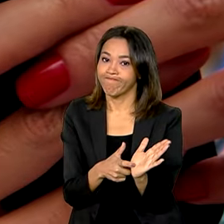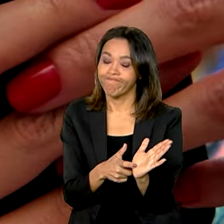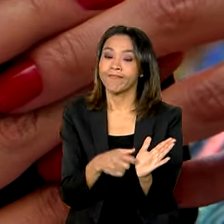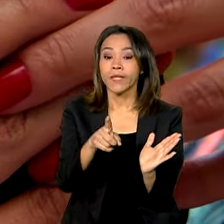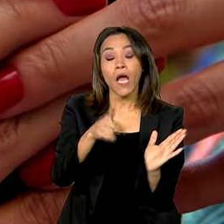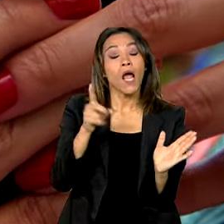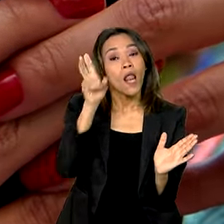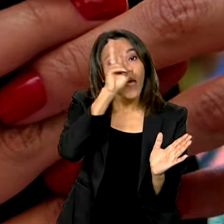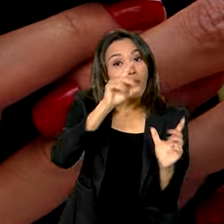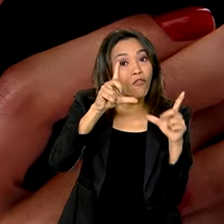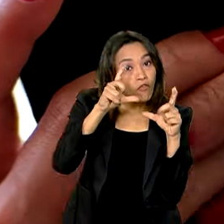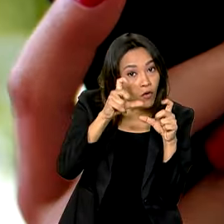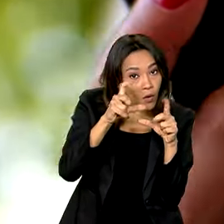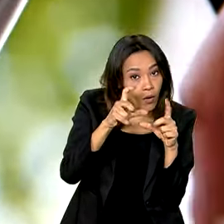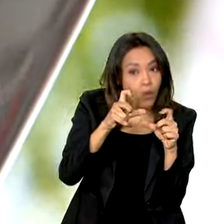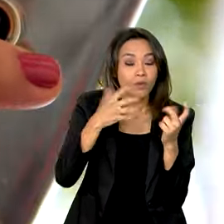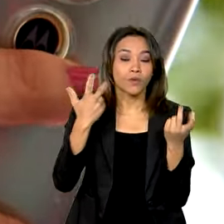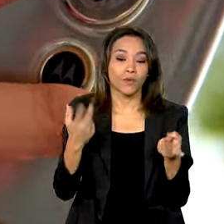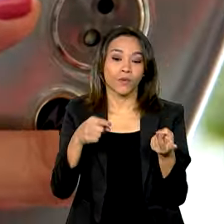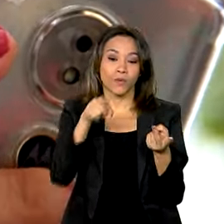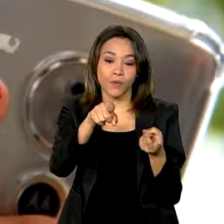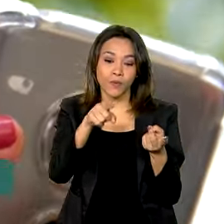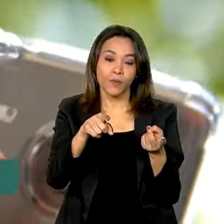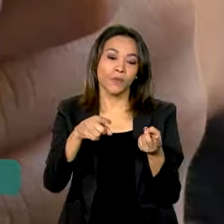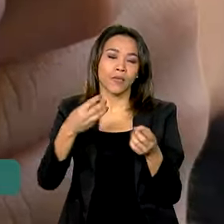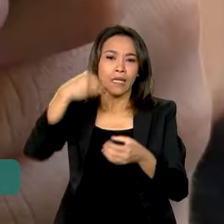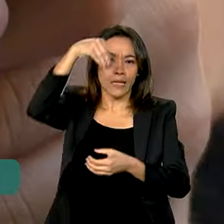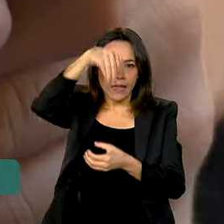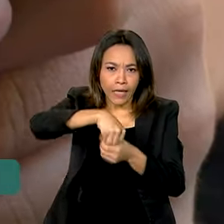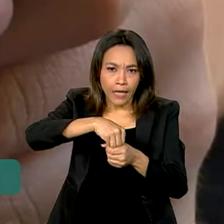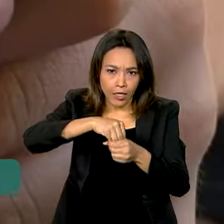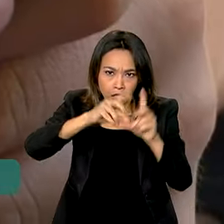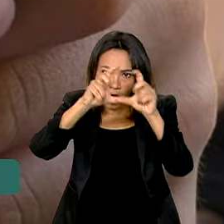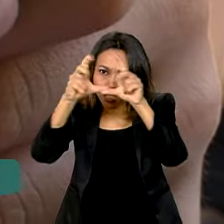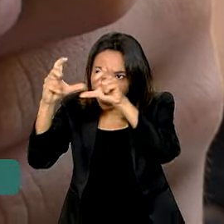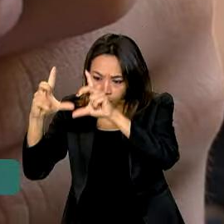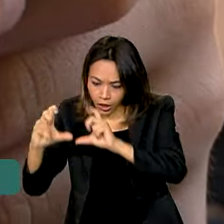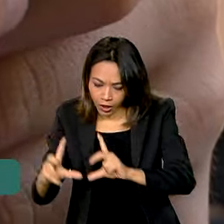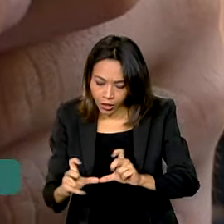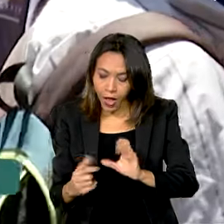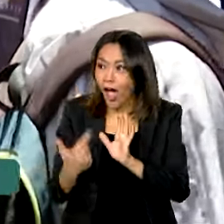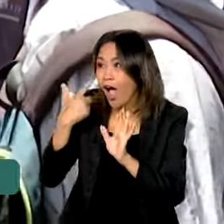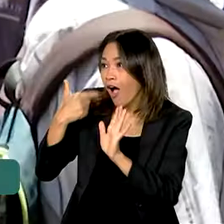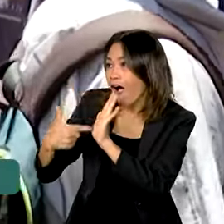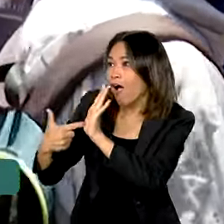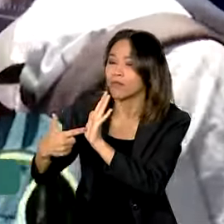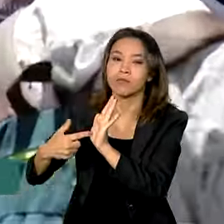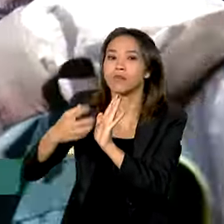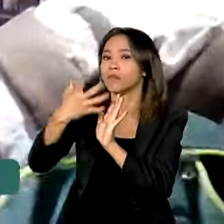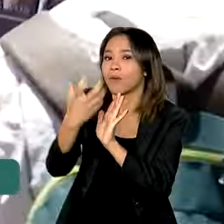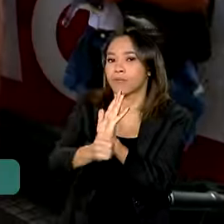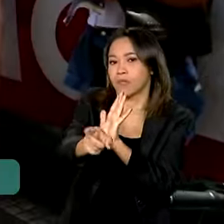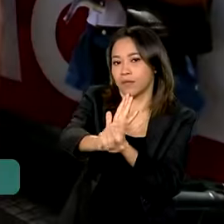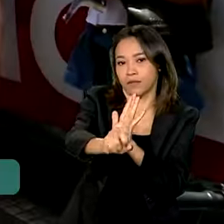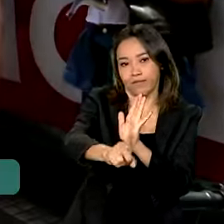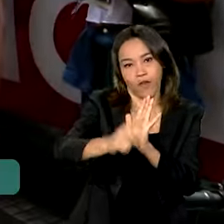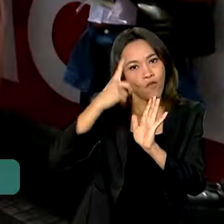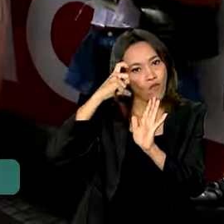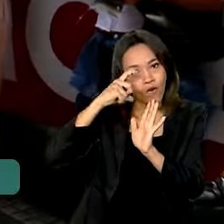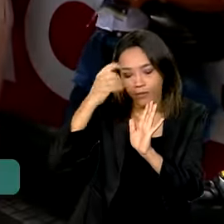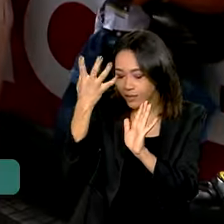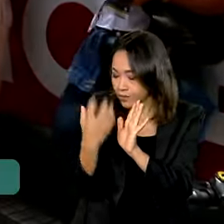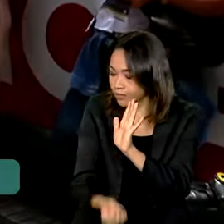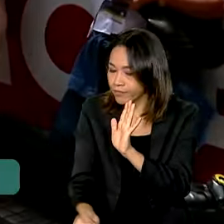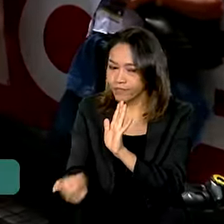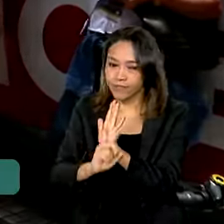fotografias de documentos na galeria do telefone não serão aceitas conforme já divulgado pelo